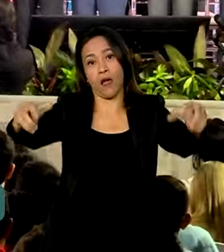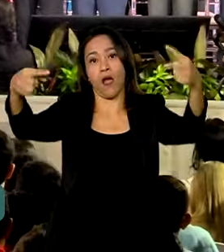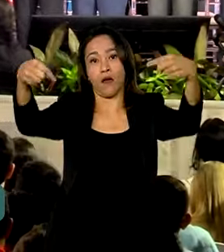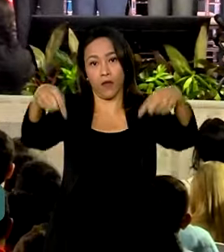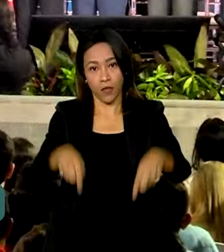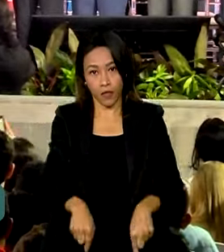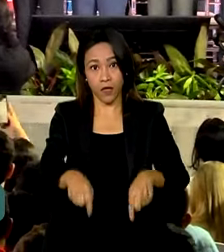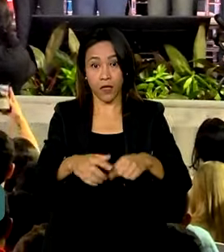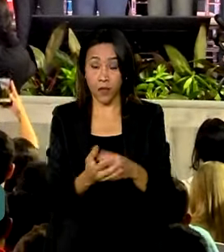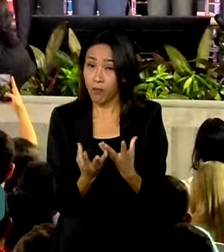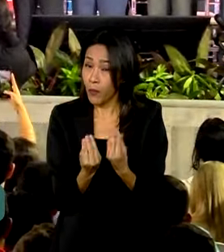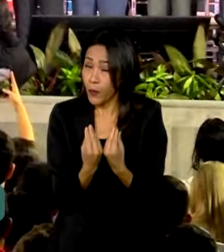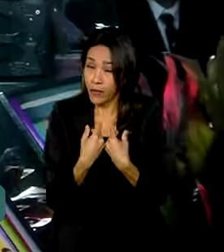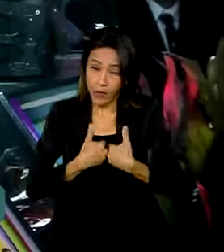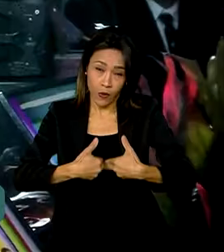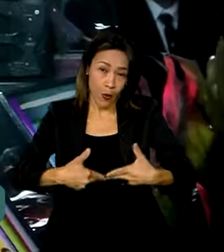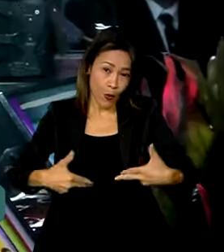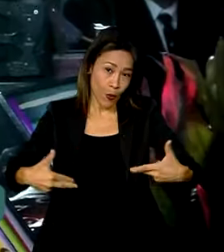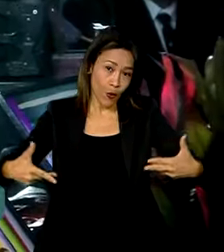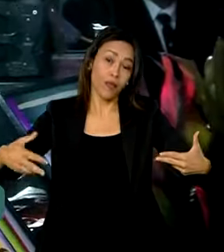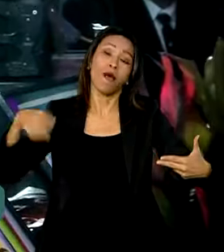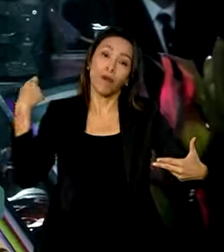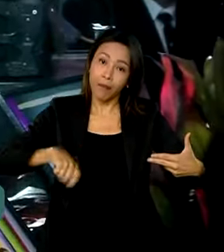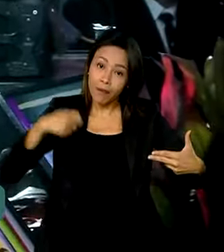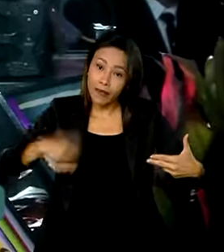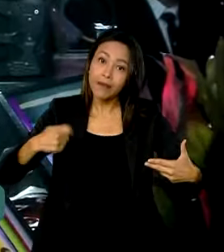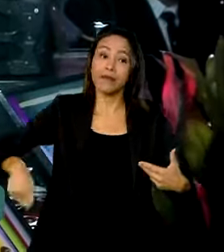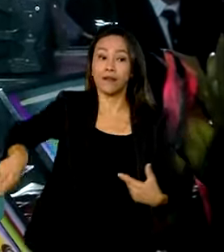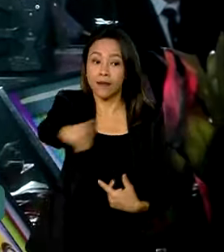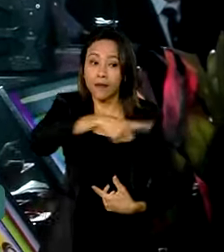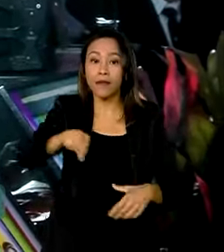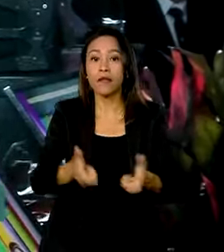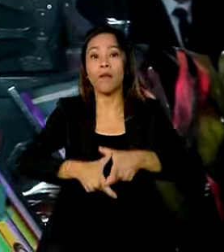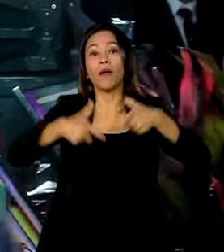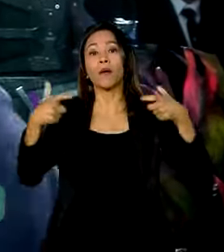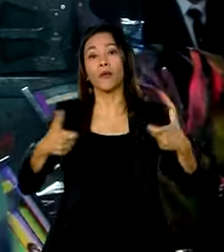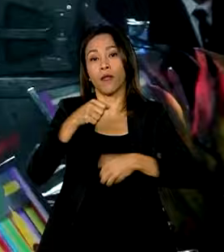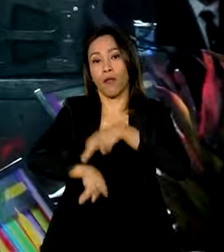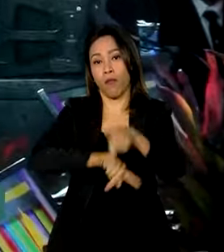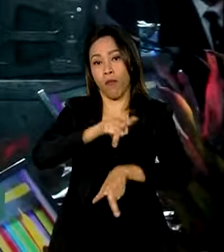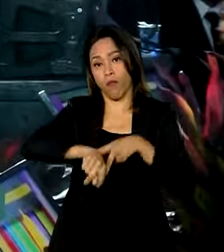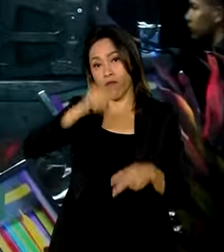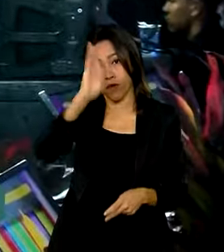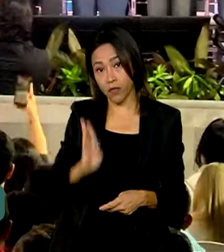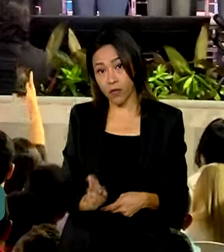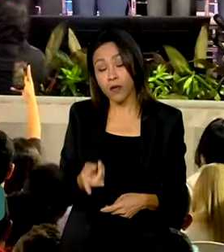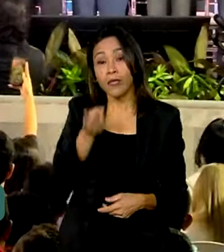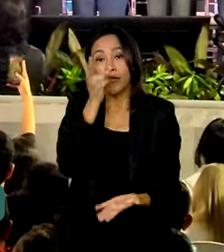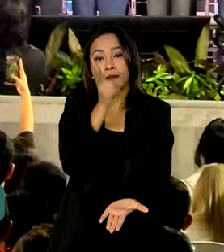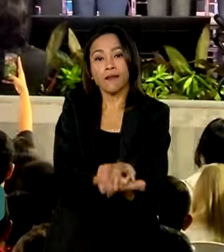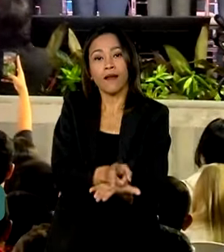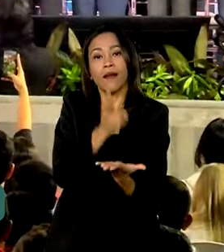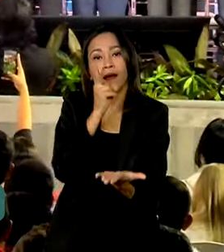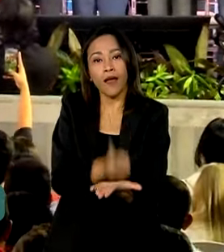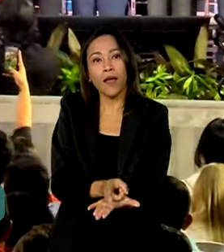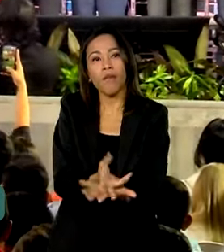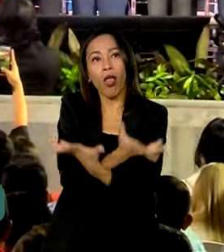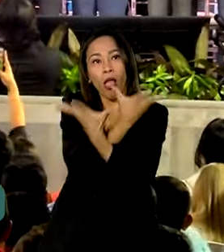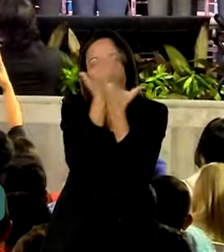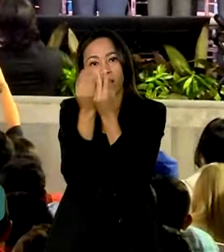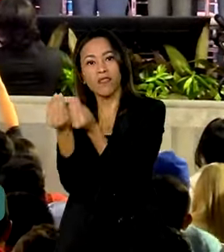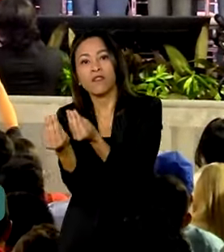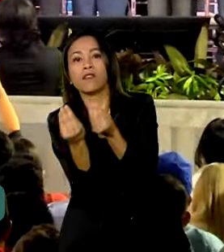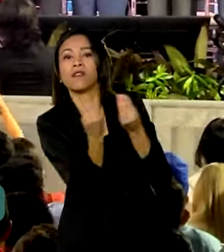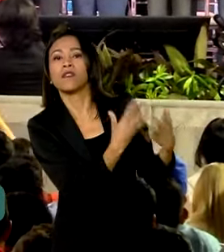Porque as muitas coisas é a necessidade da maioria do povo brasileiro, que secularmente foi esquecida